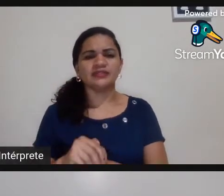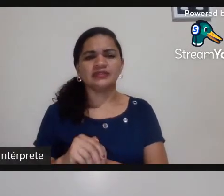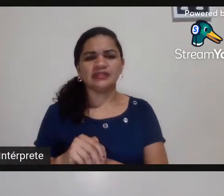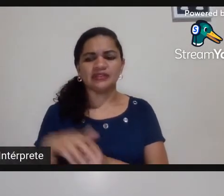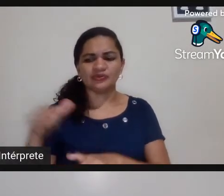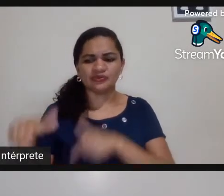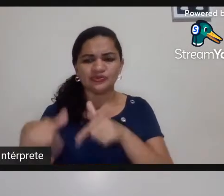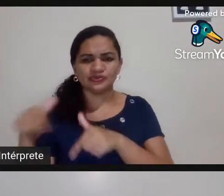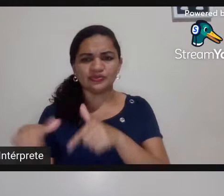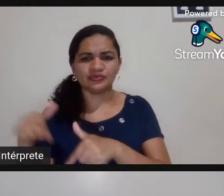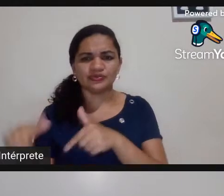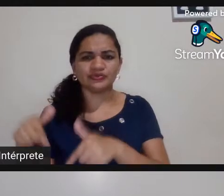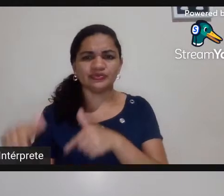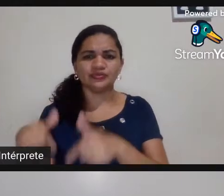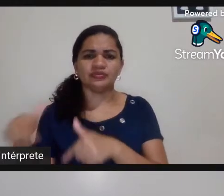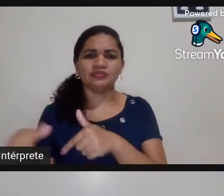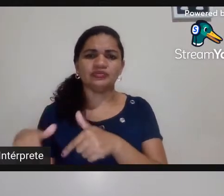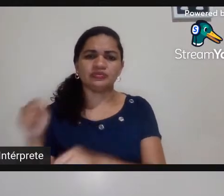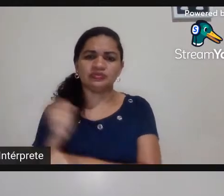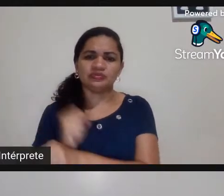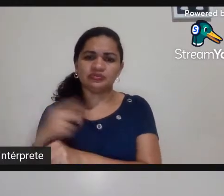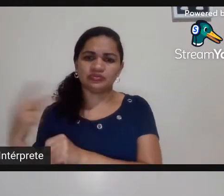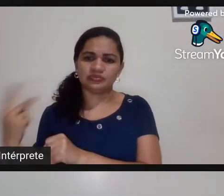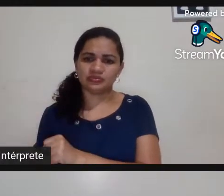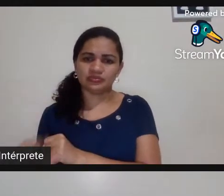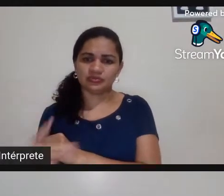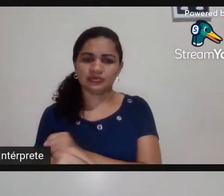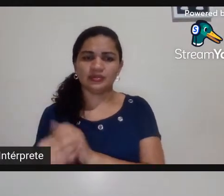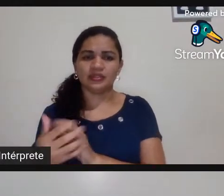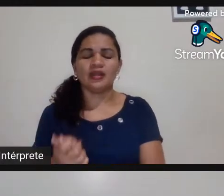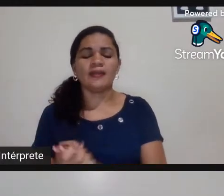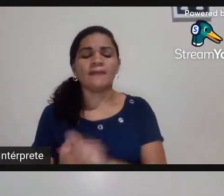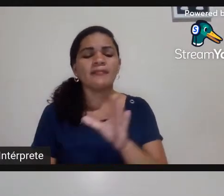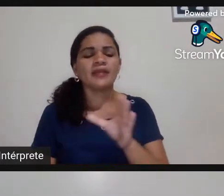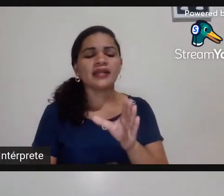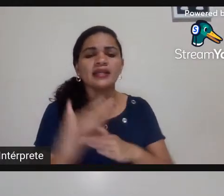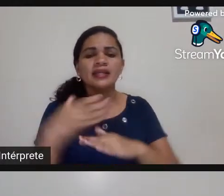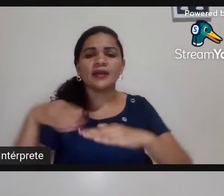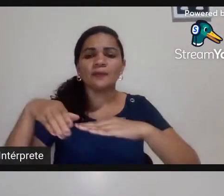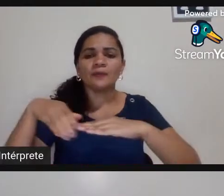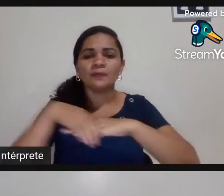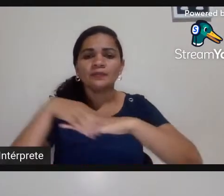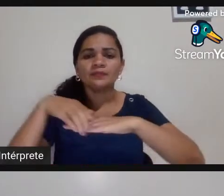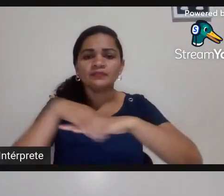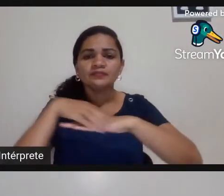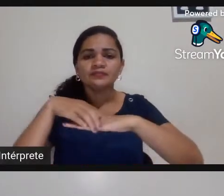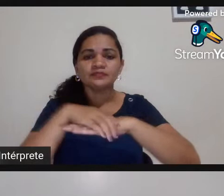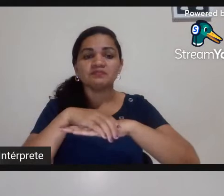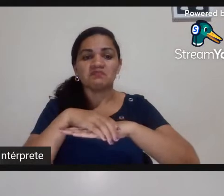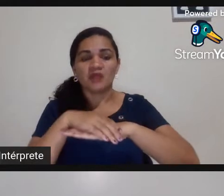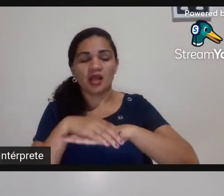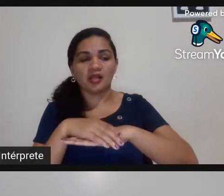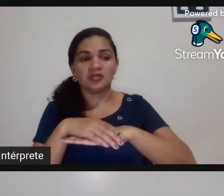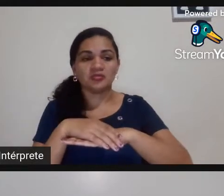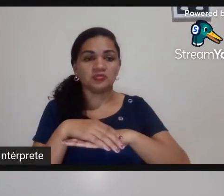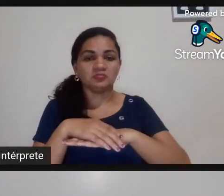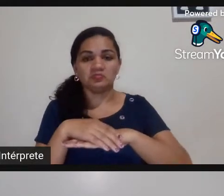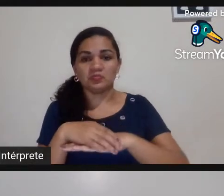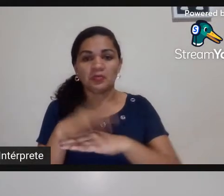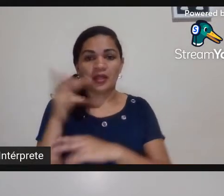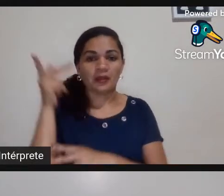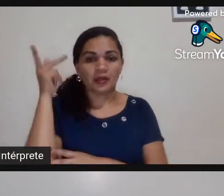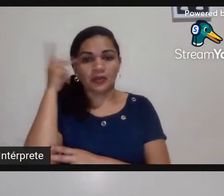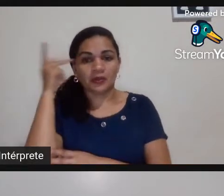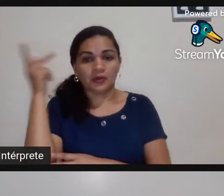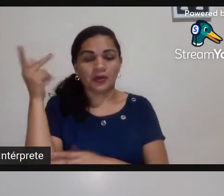trabalho análogo à escravidão para você fabricar aquele tênis né ele tens que enfim tá na moda que eu quero me